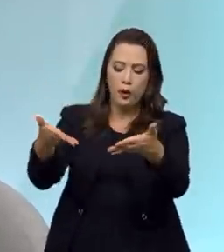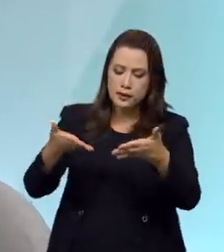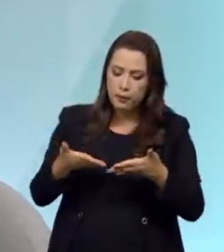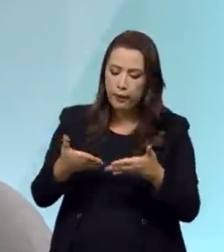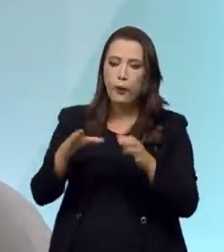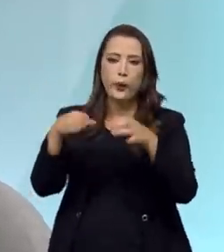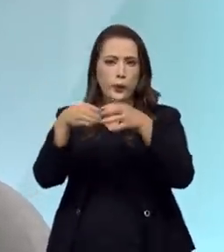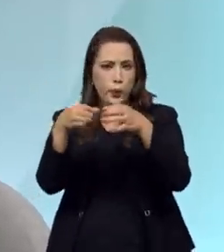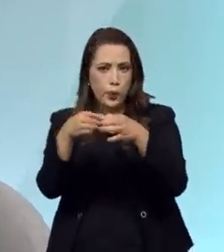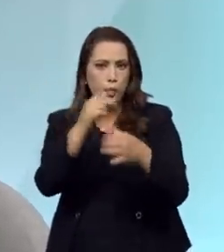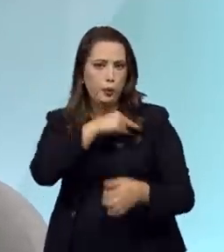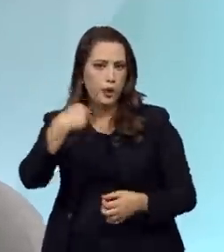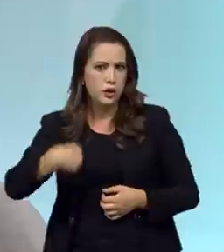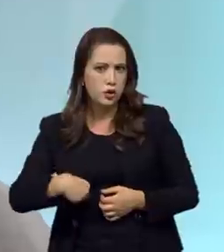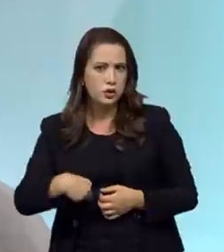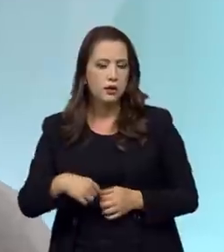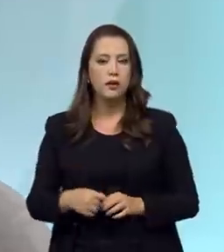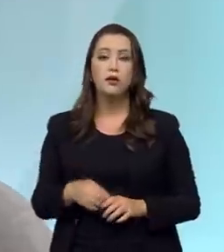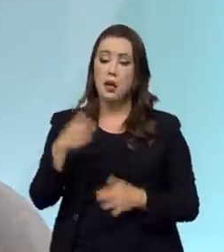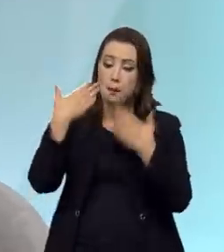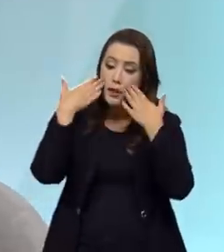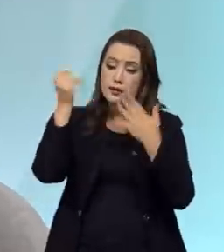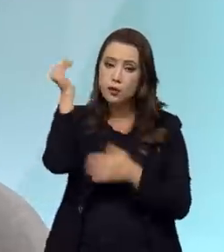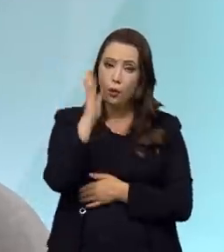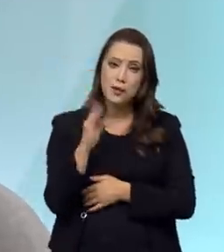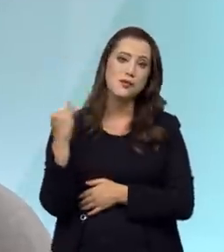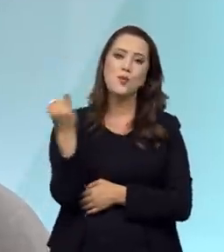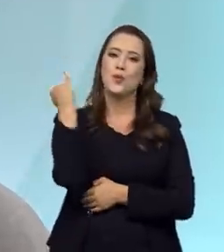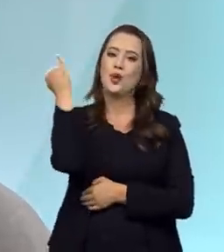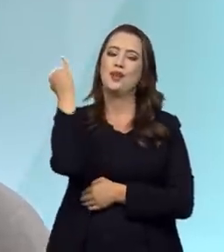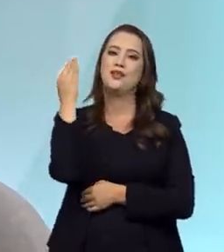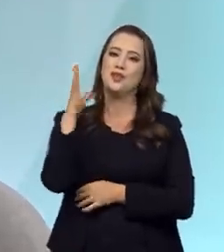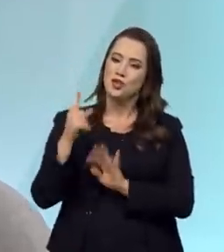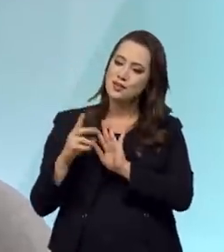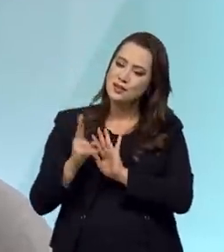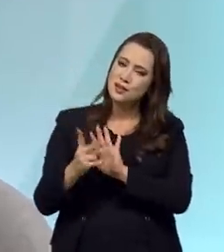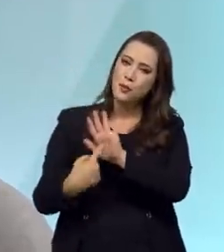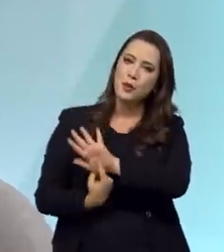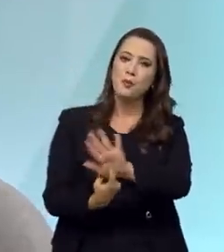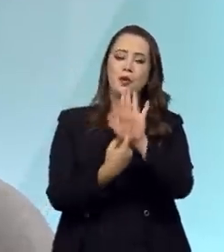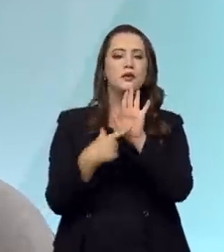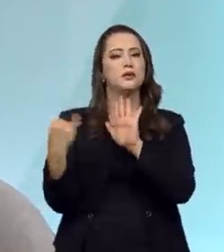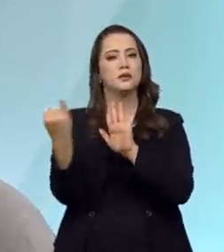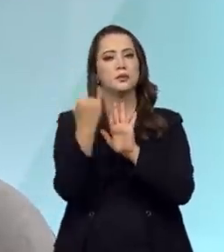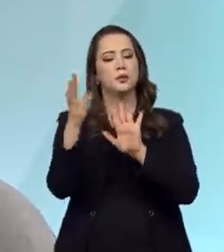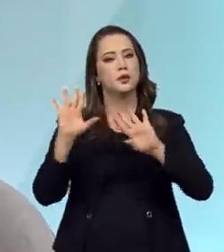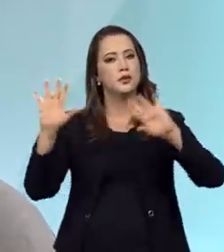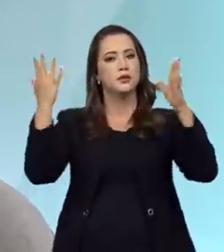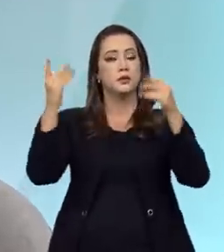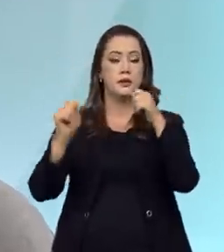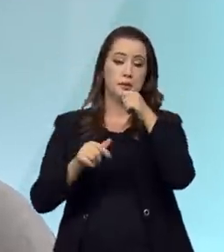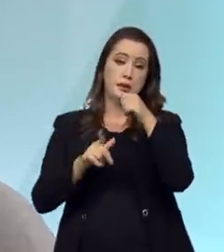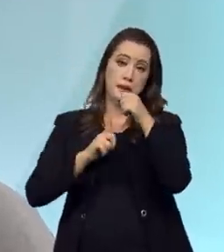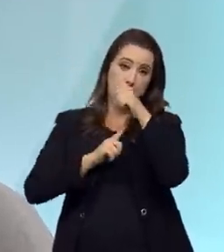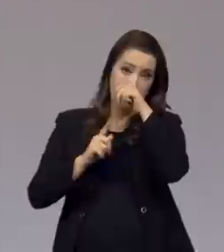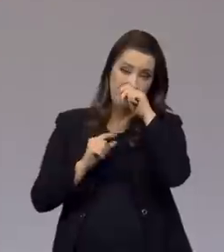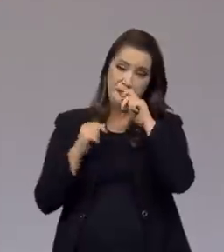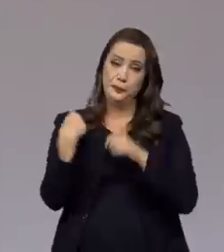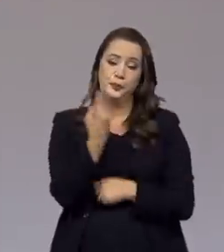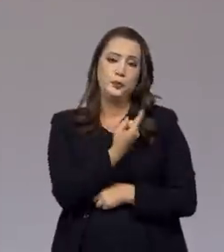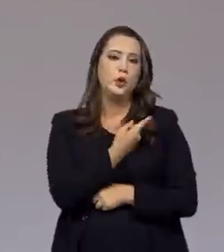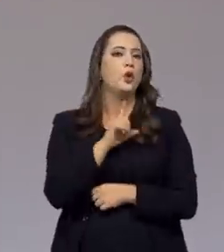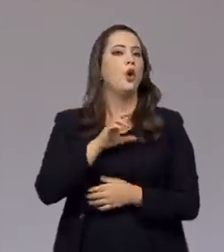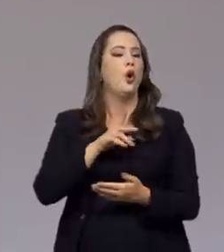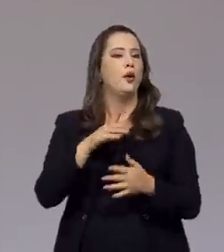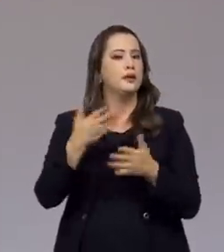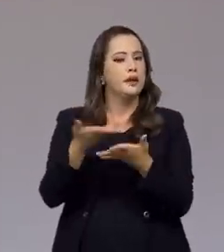é importante é é um protagonista nas negociações de clima e especialmente em relação artigo 6 fomos